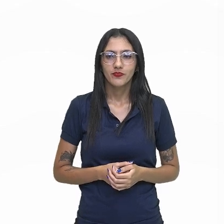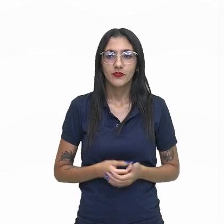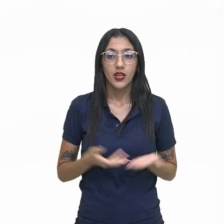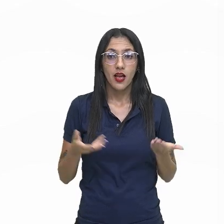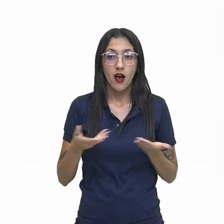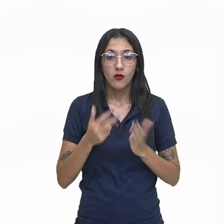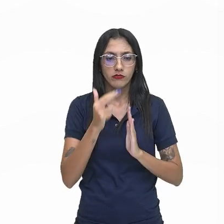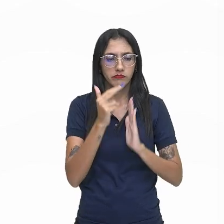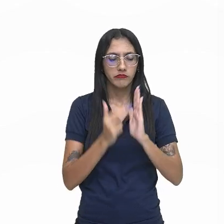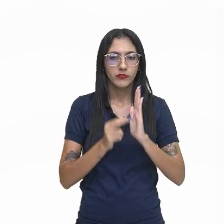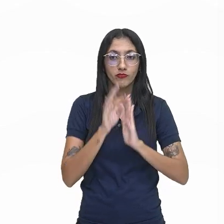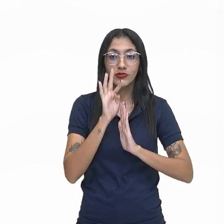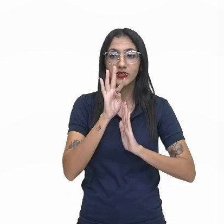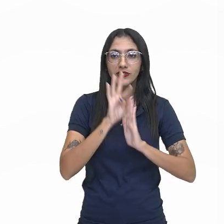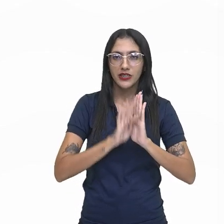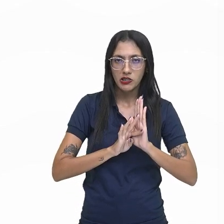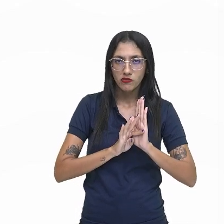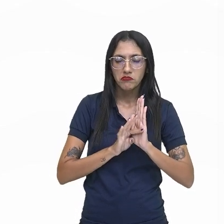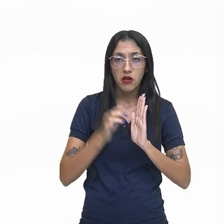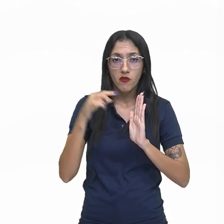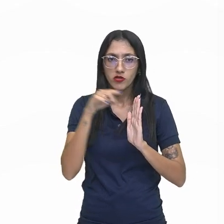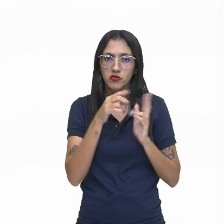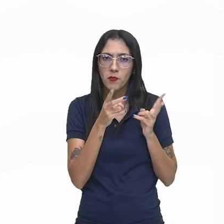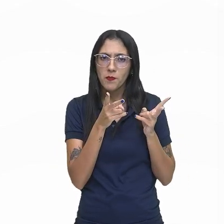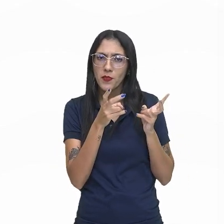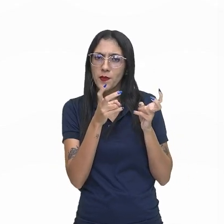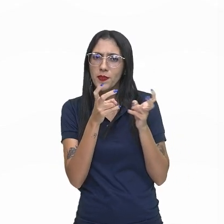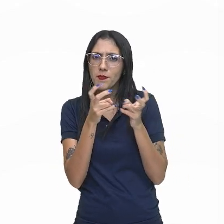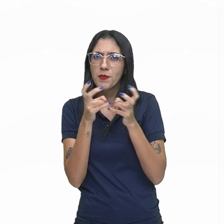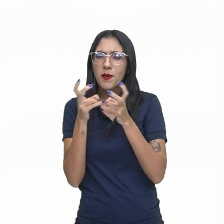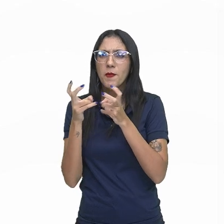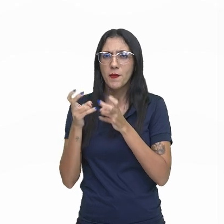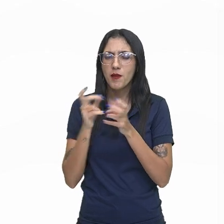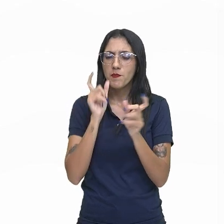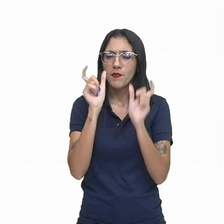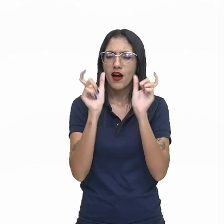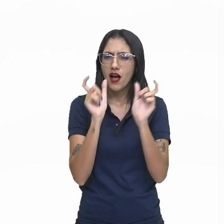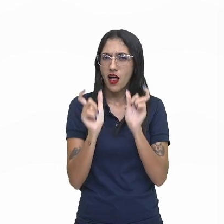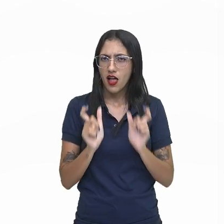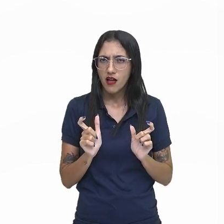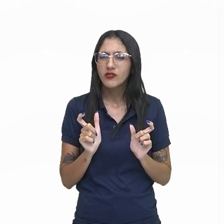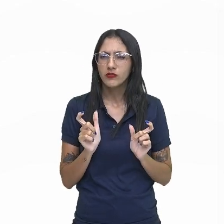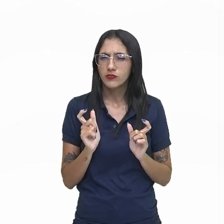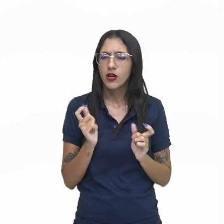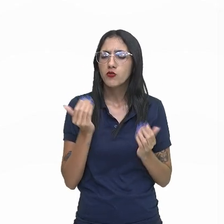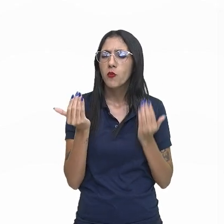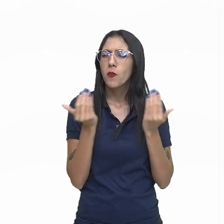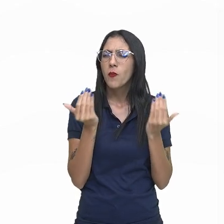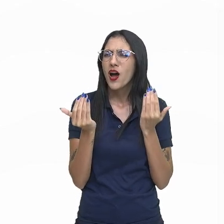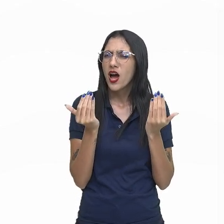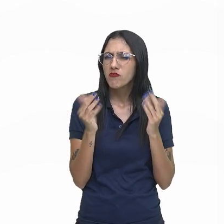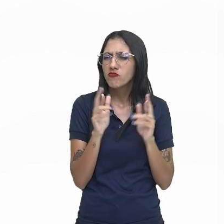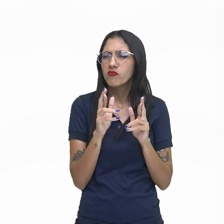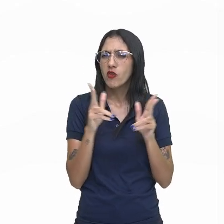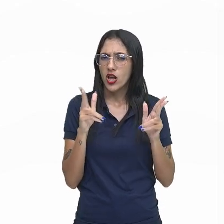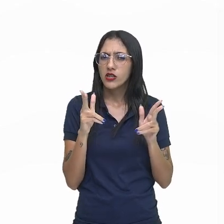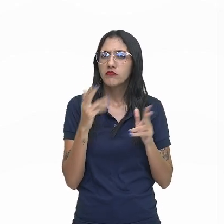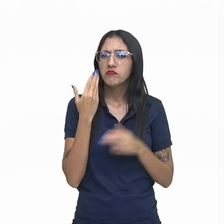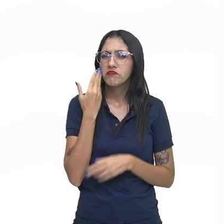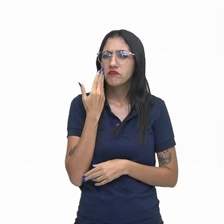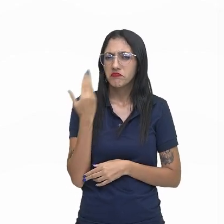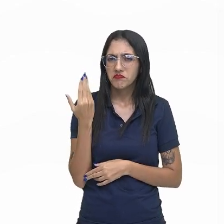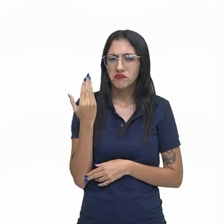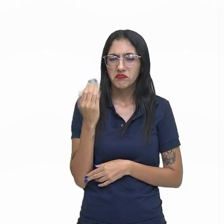gente identificar esse tipo de linguagem dentro desse texto. Vejam só, se